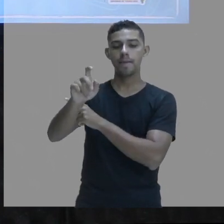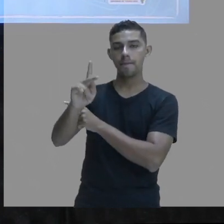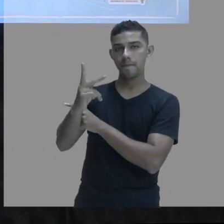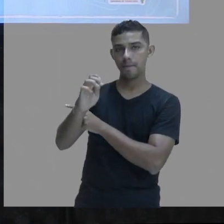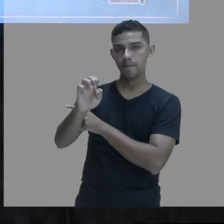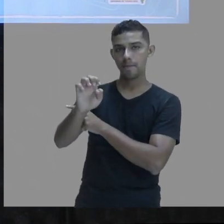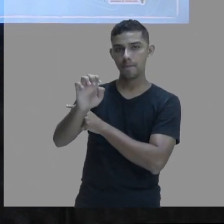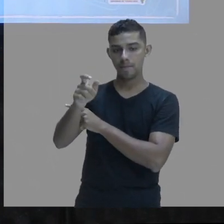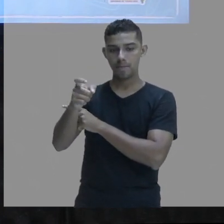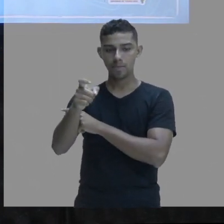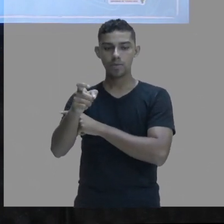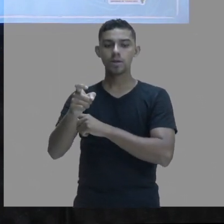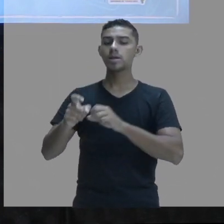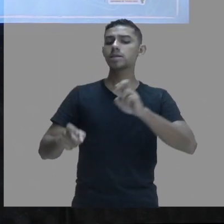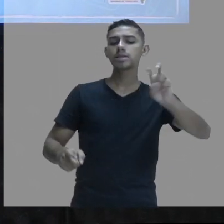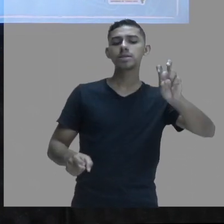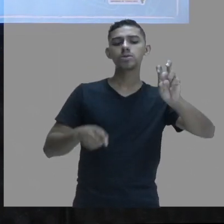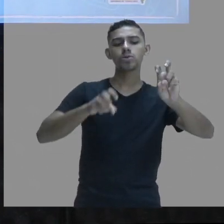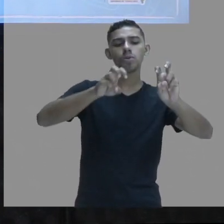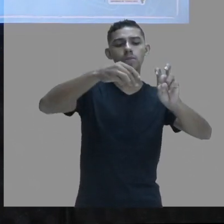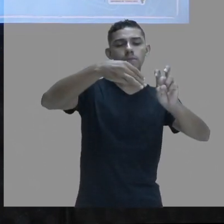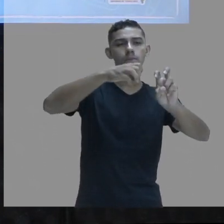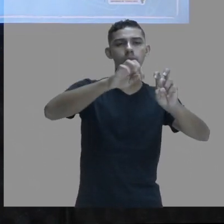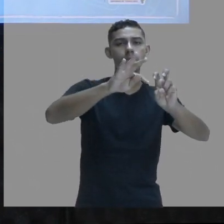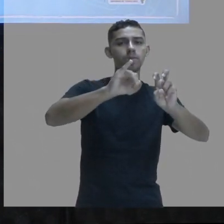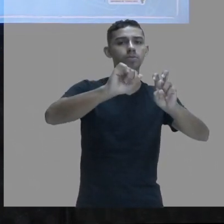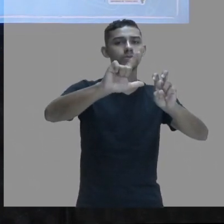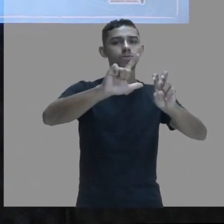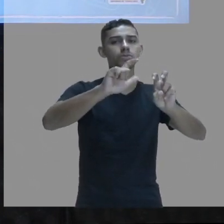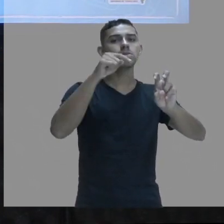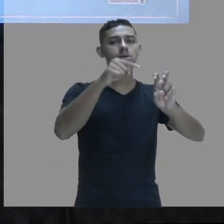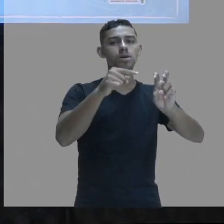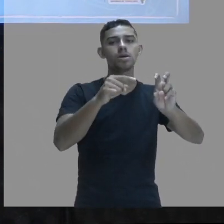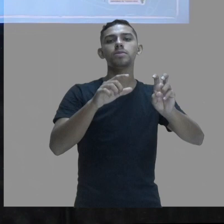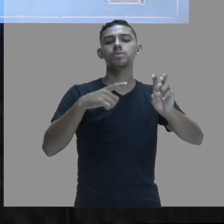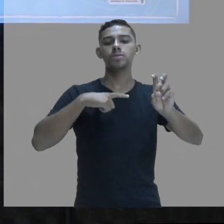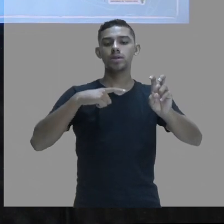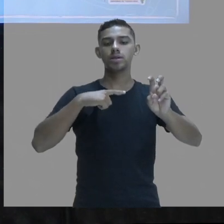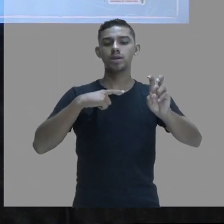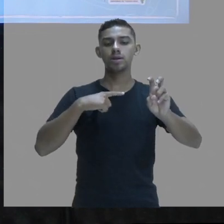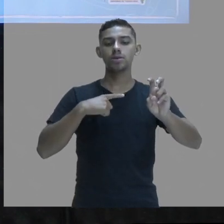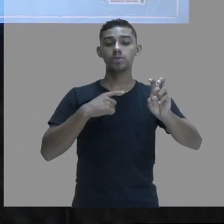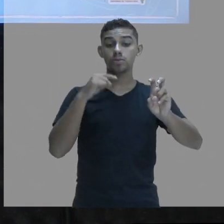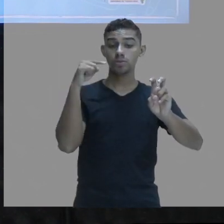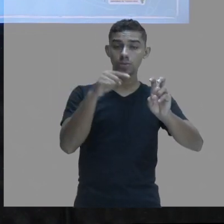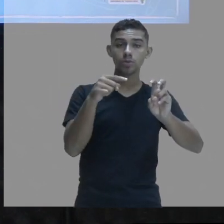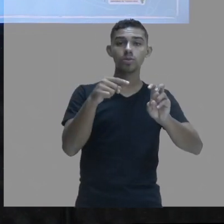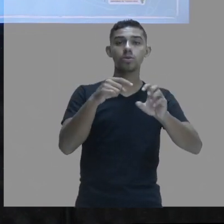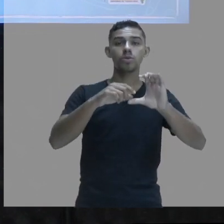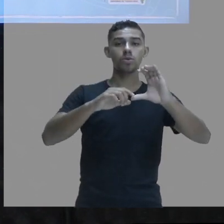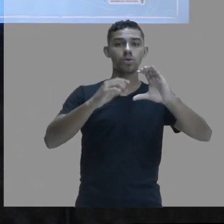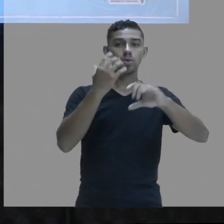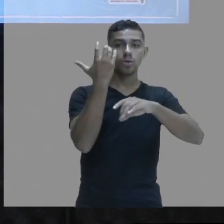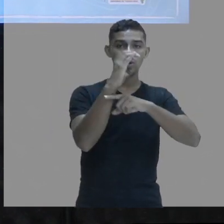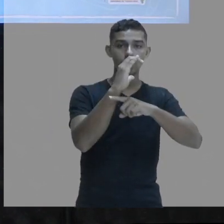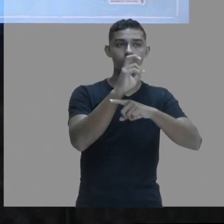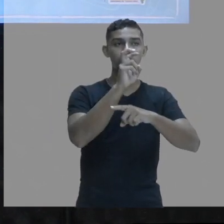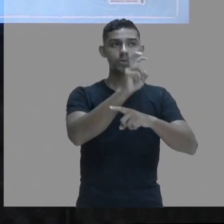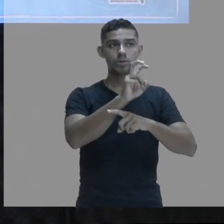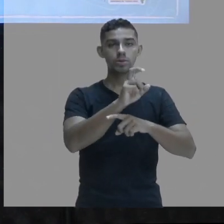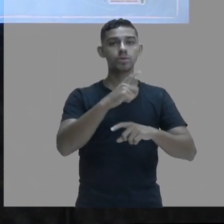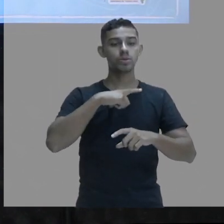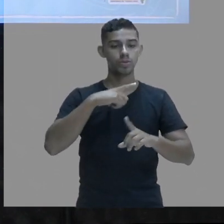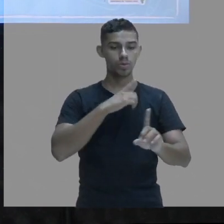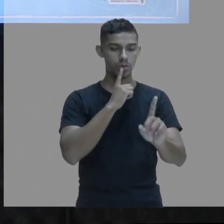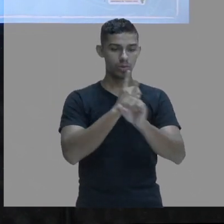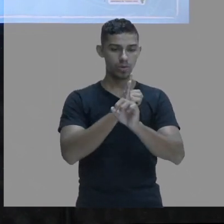X2-eno. 5-metil por quê? Porque no carbono 5 se encontra o grupo metil, a ramificação.